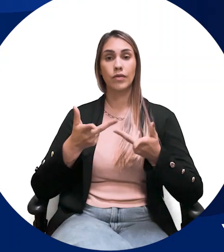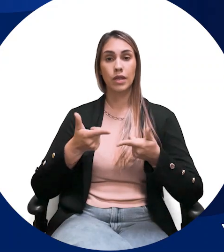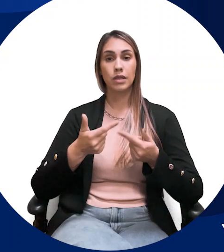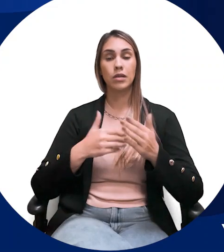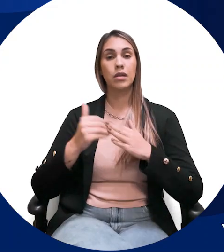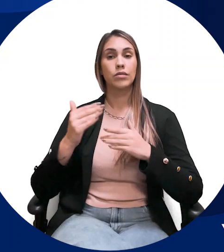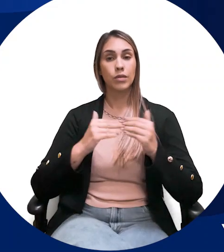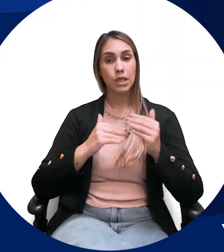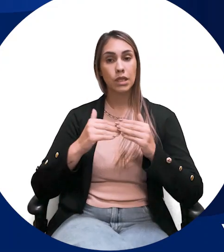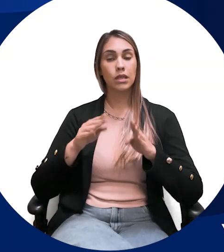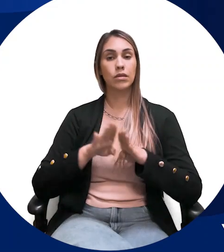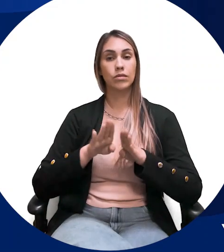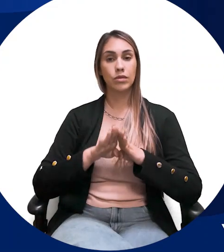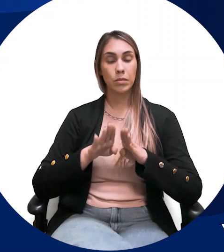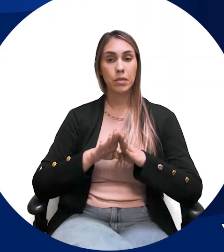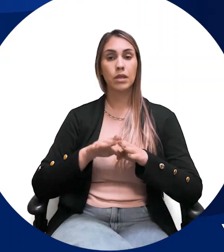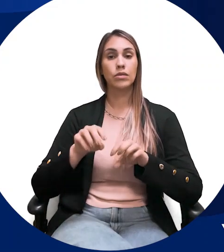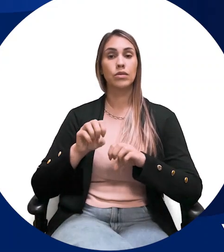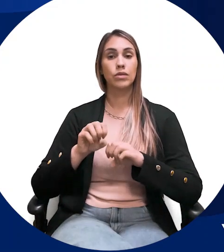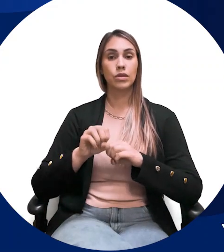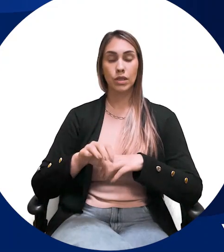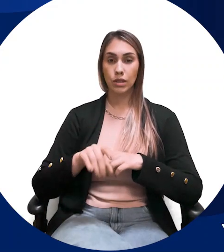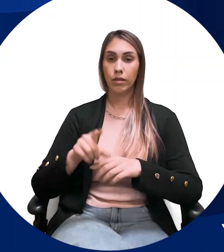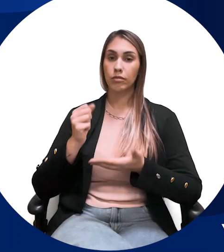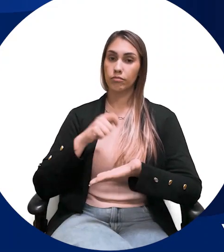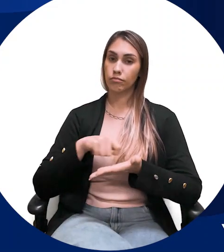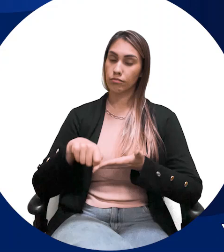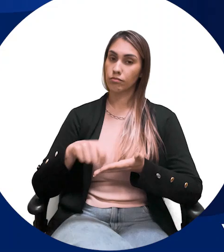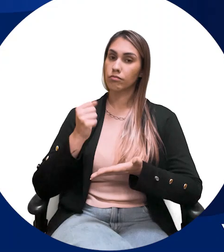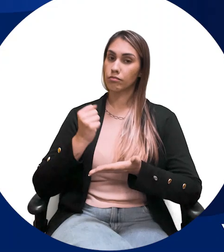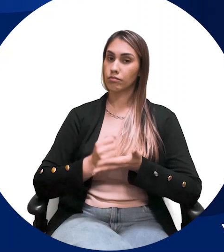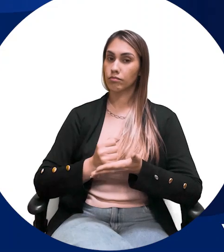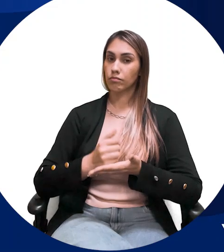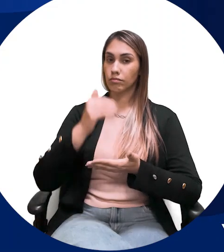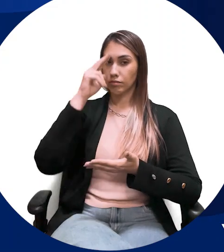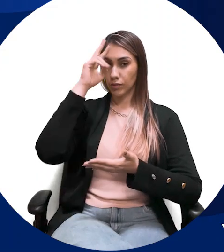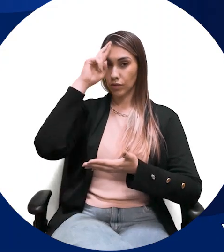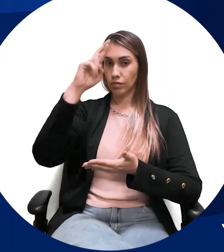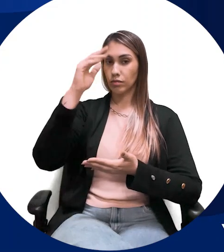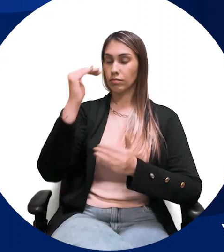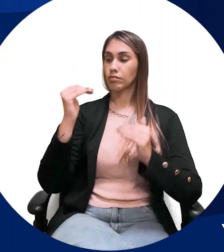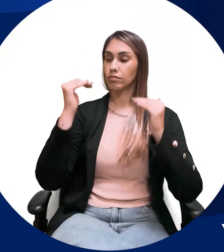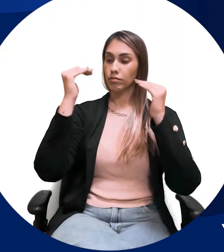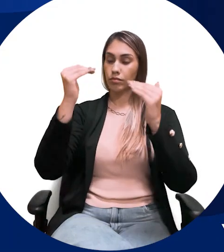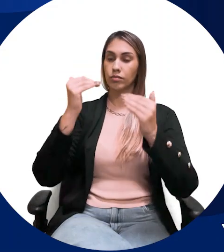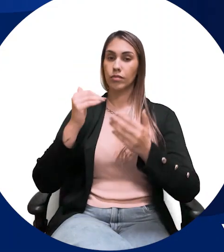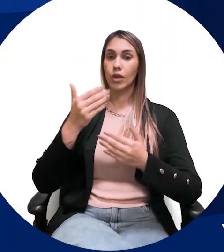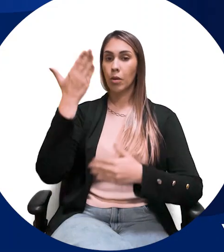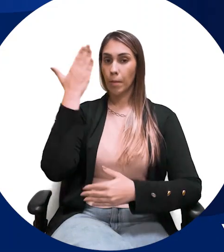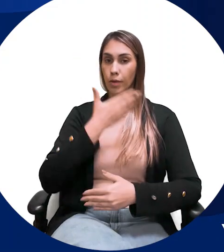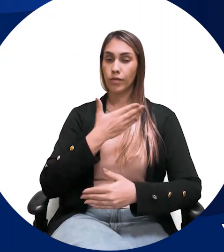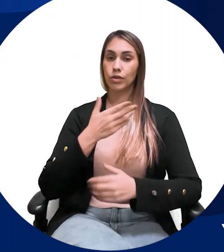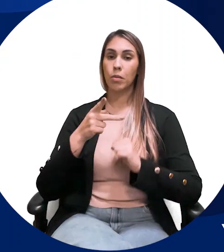qualificação profissional, deverá atender à política pública educacional do Estado, assinado e carimbado pela chefia imediata.